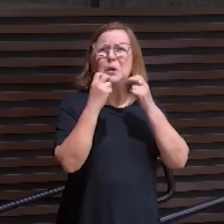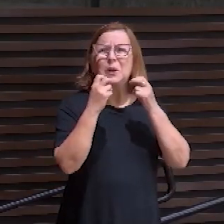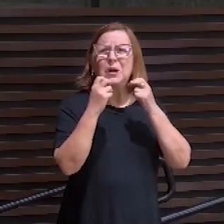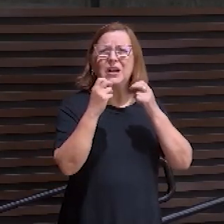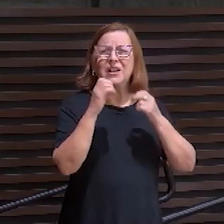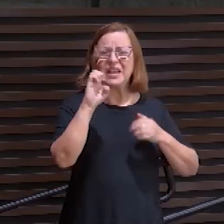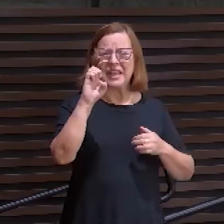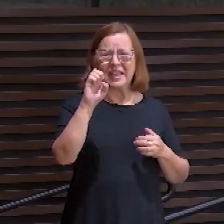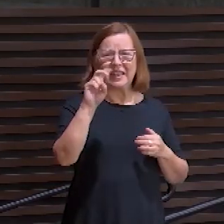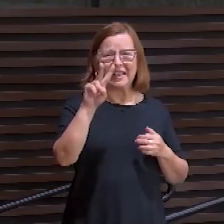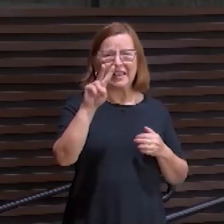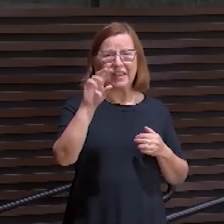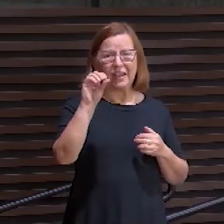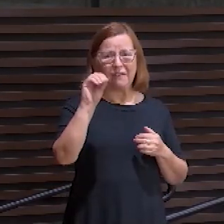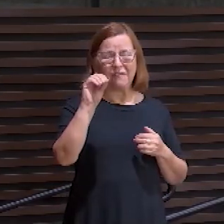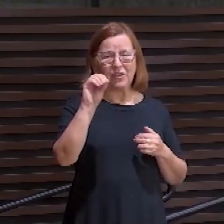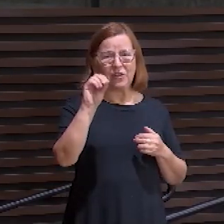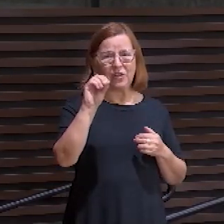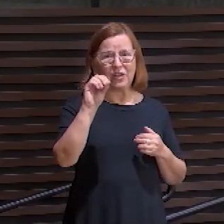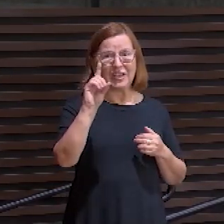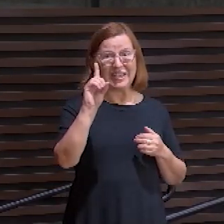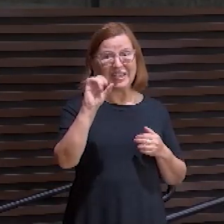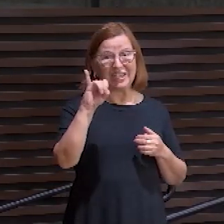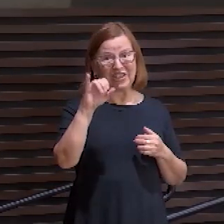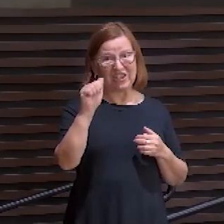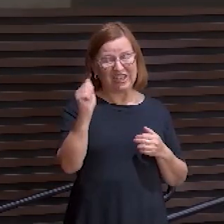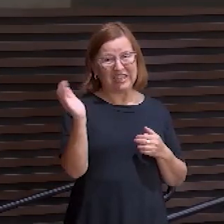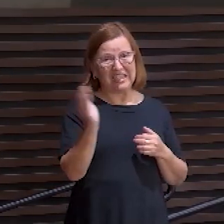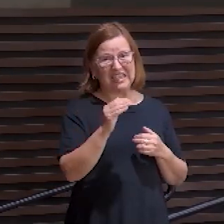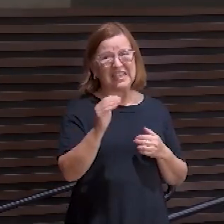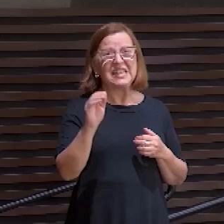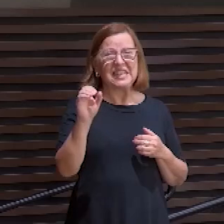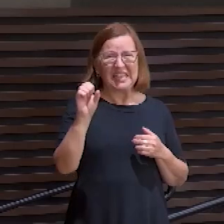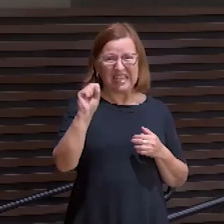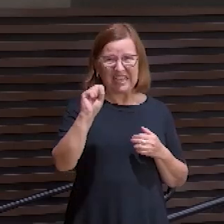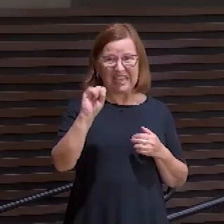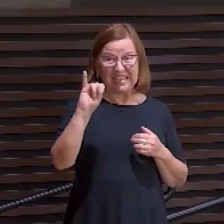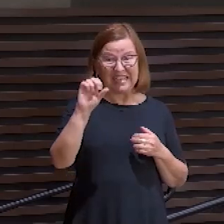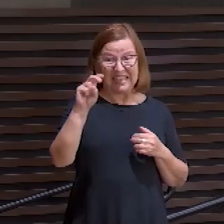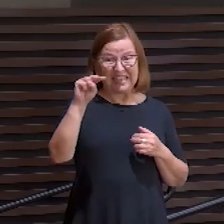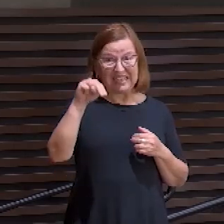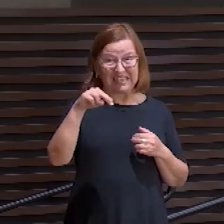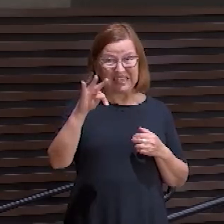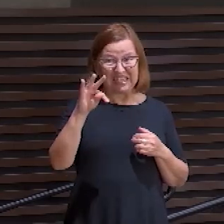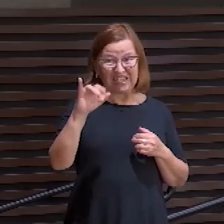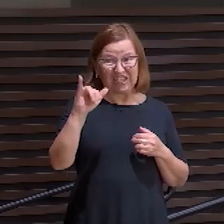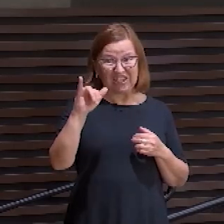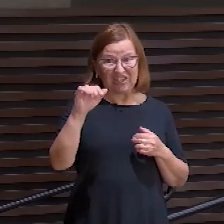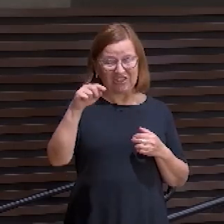rogo a Síntica que pensem concordemente no Senhor. Vocês são meninos.